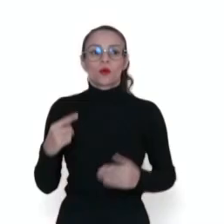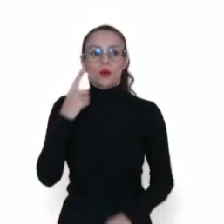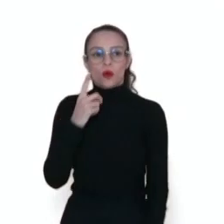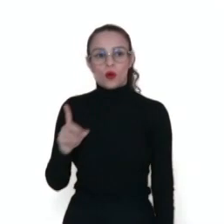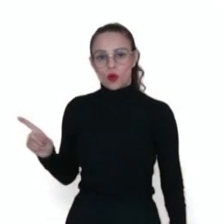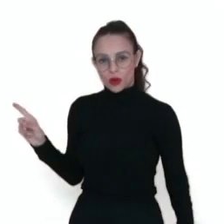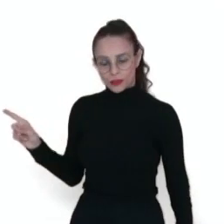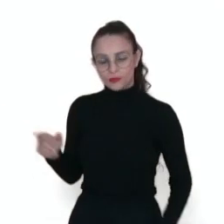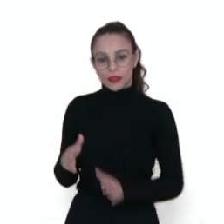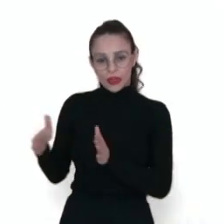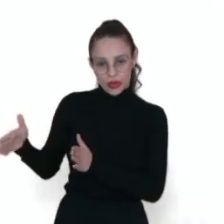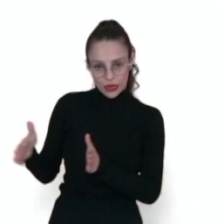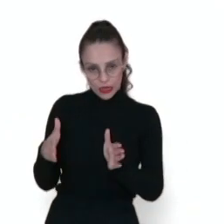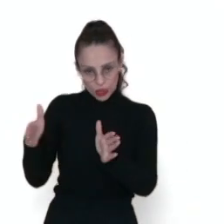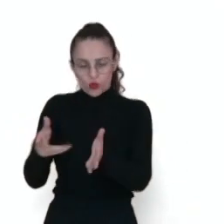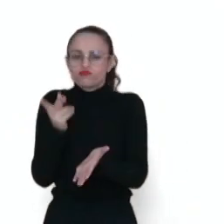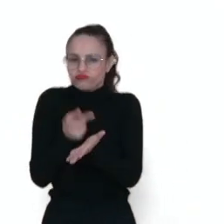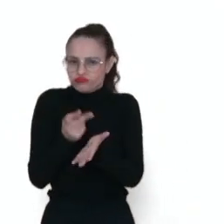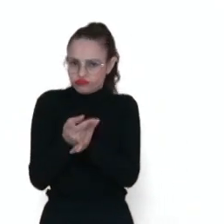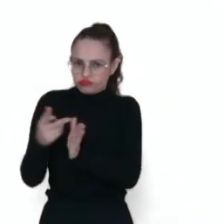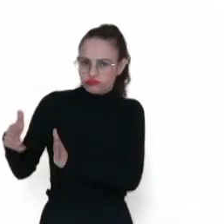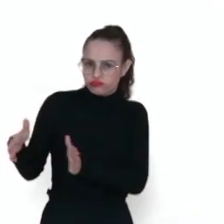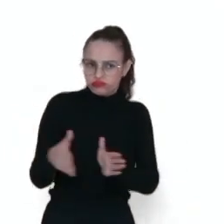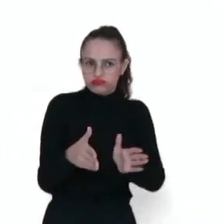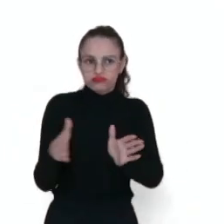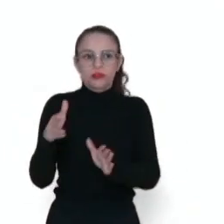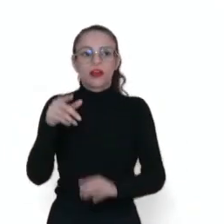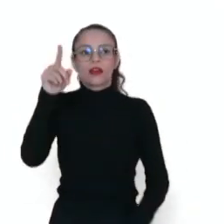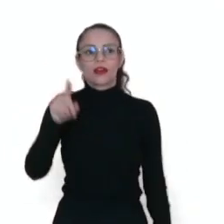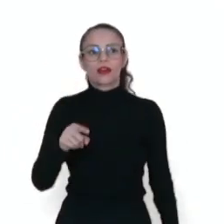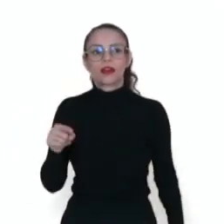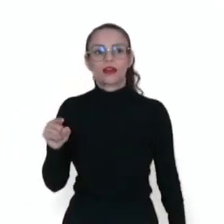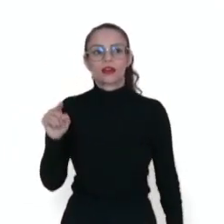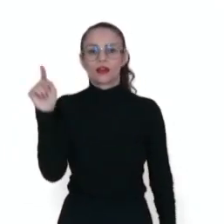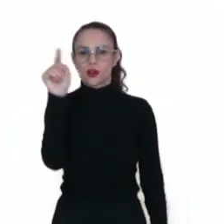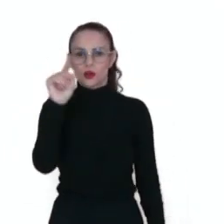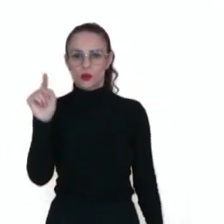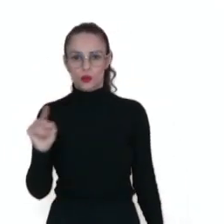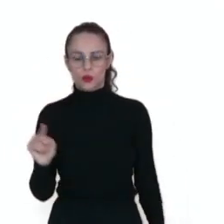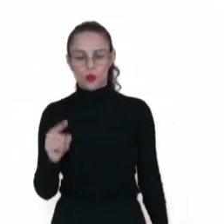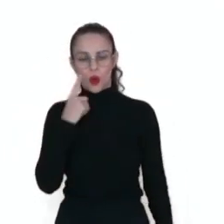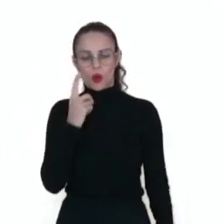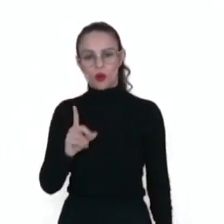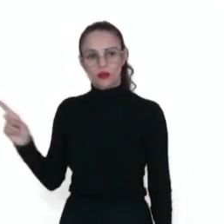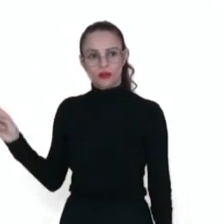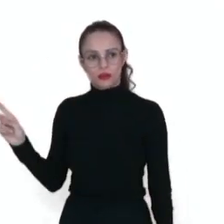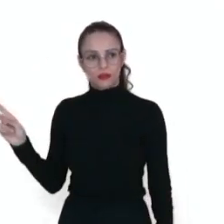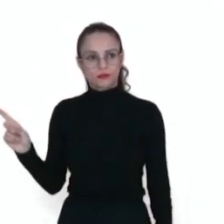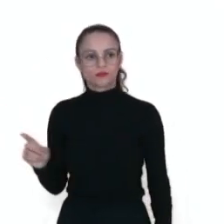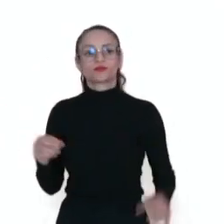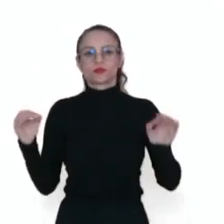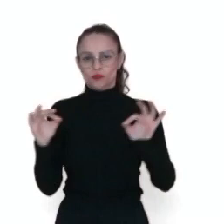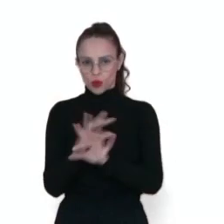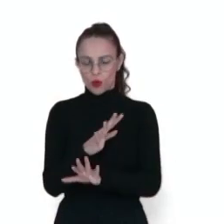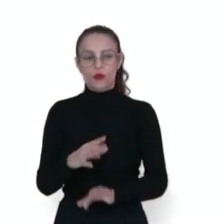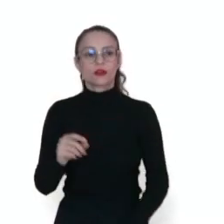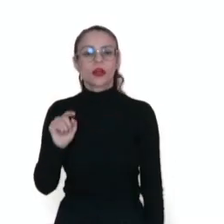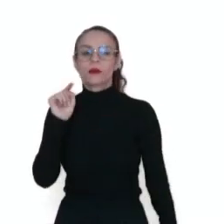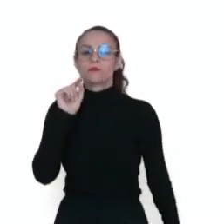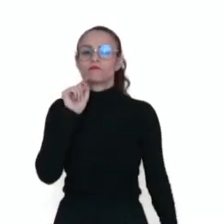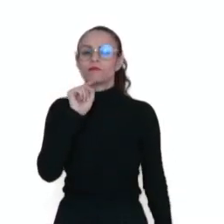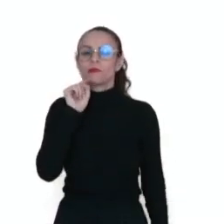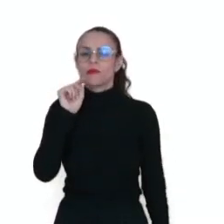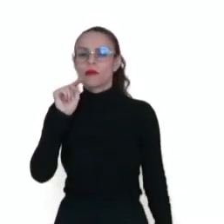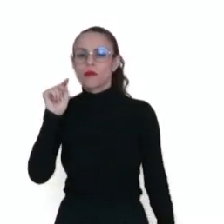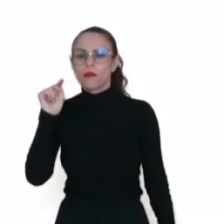mapa os rios que são permanentes, que estão com linhas sólidas ali, inteiras, né? E com linhas pontilhadas